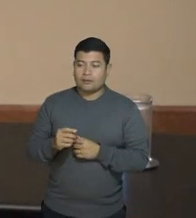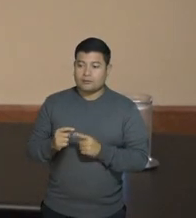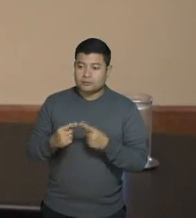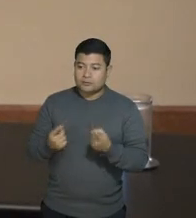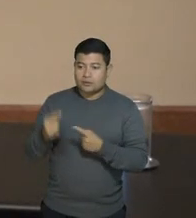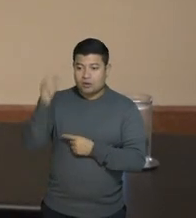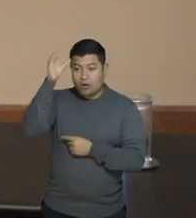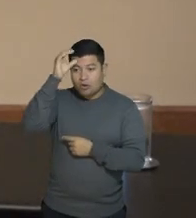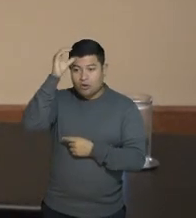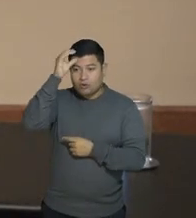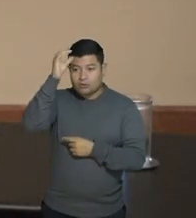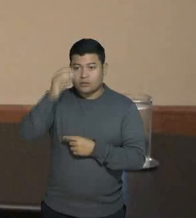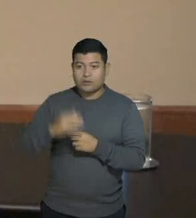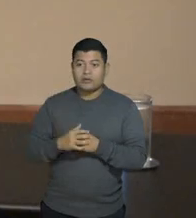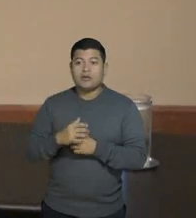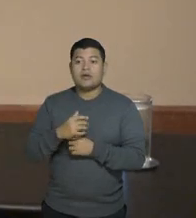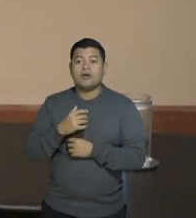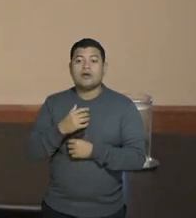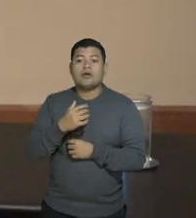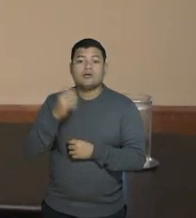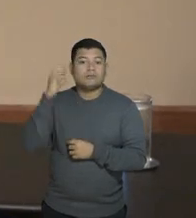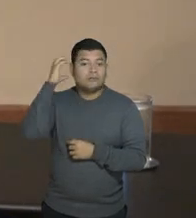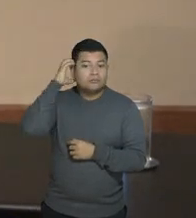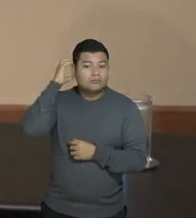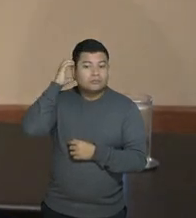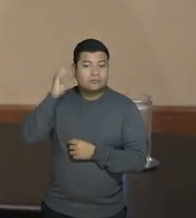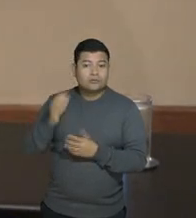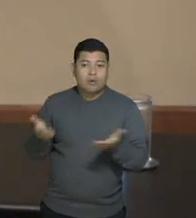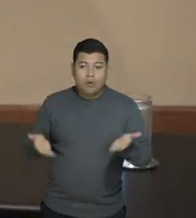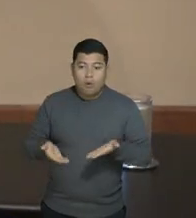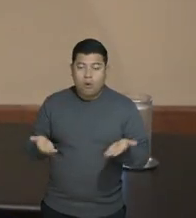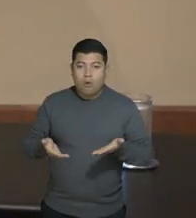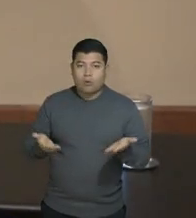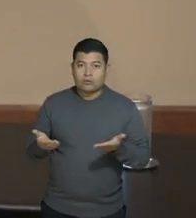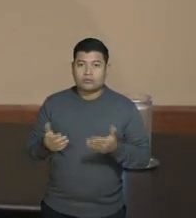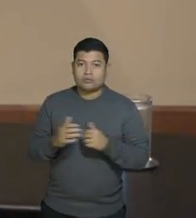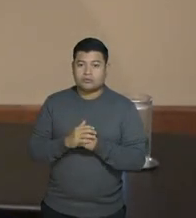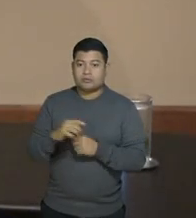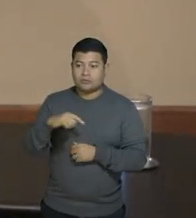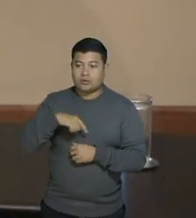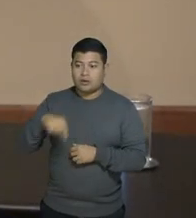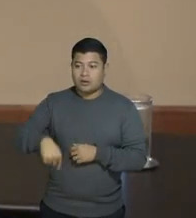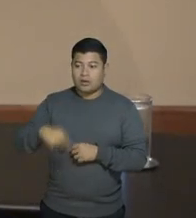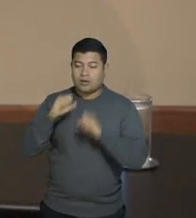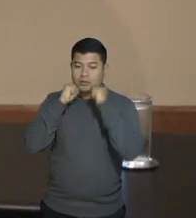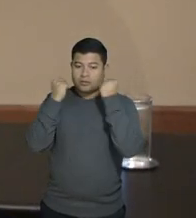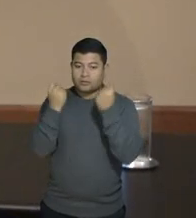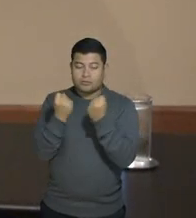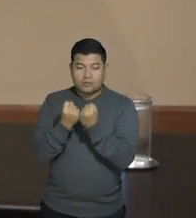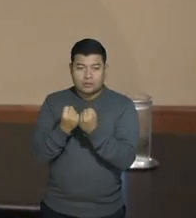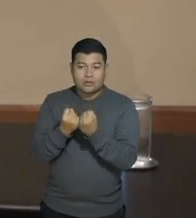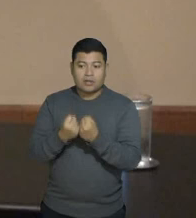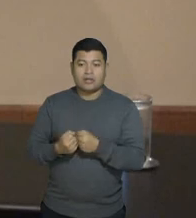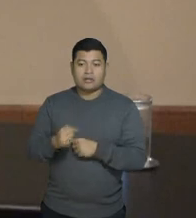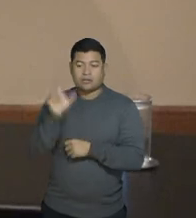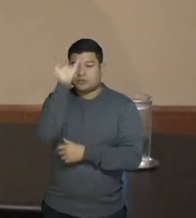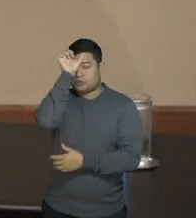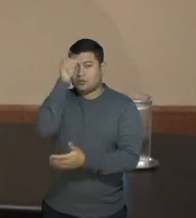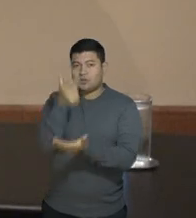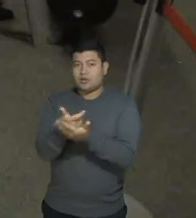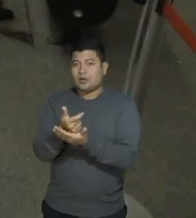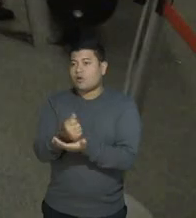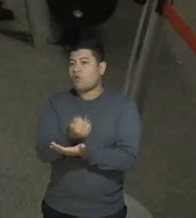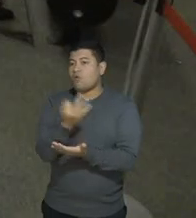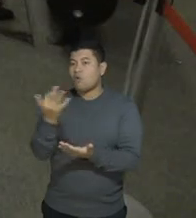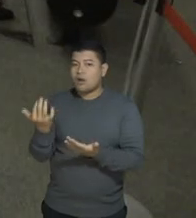aqui. Hoje eu estou no seminário de dislexia. Quantas palavras tem nessa